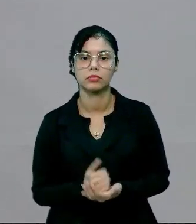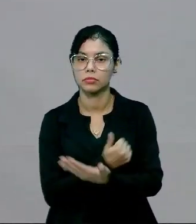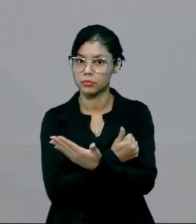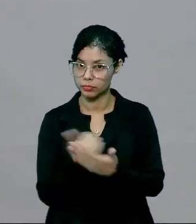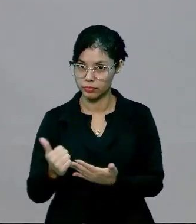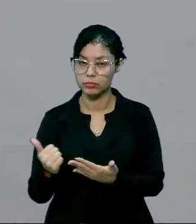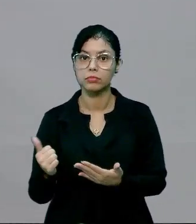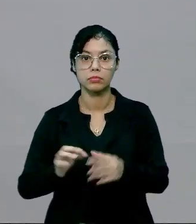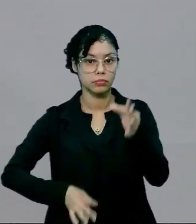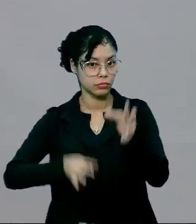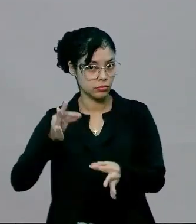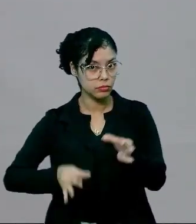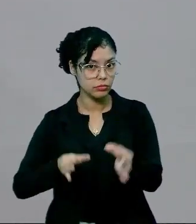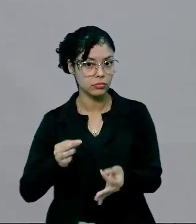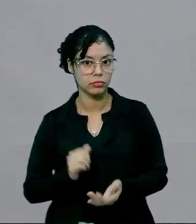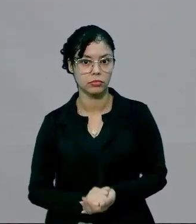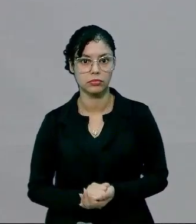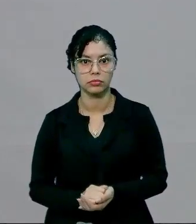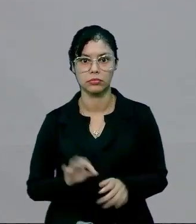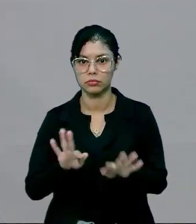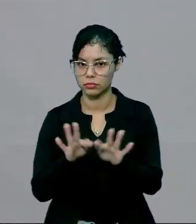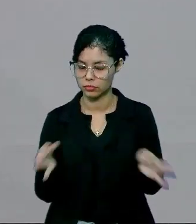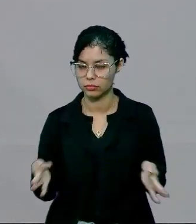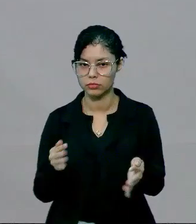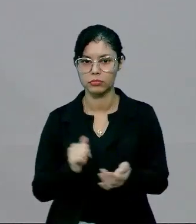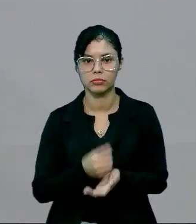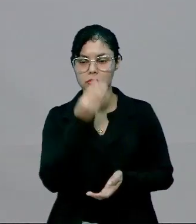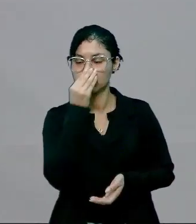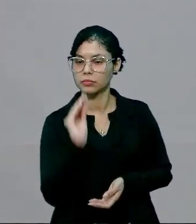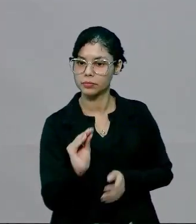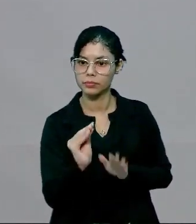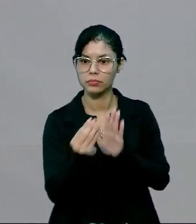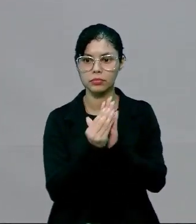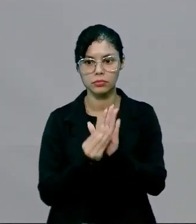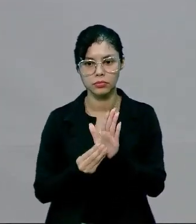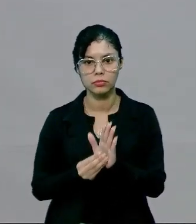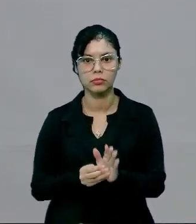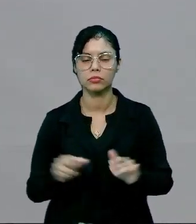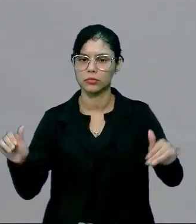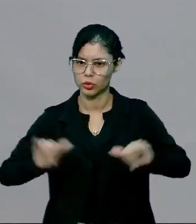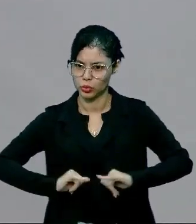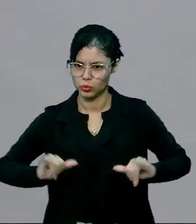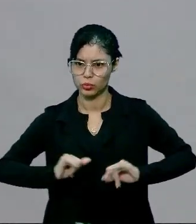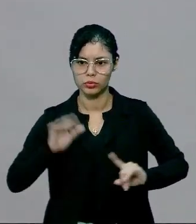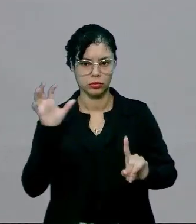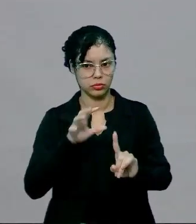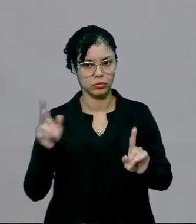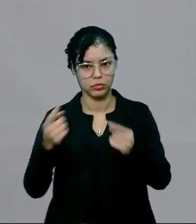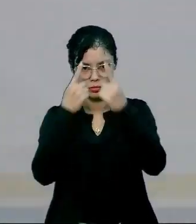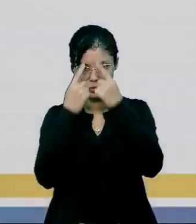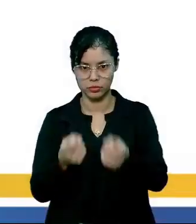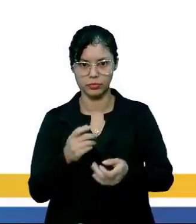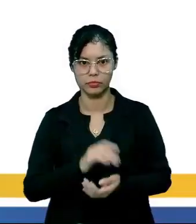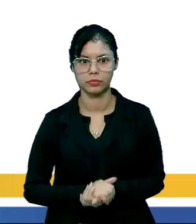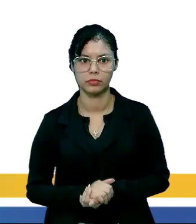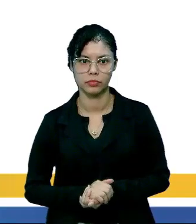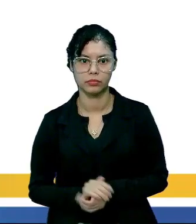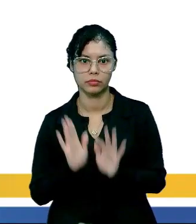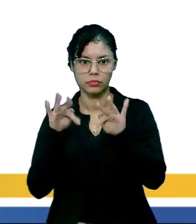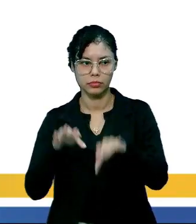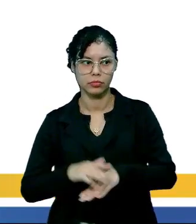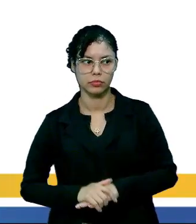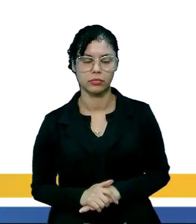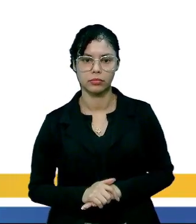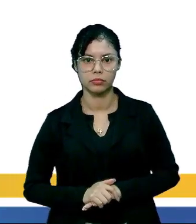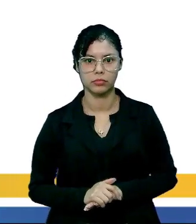da lei. E ele não fez isso. Ele simplesmente ignorou o fato dela estar sofrendo esse tipo de violência. E para concluir,